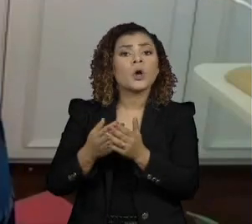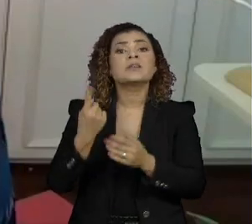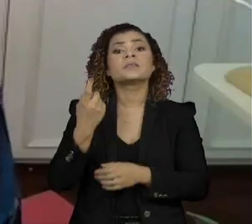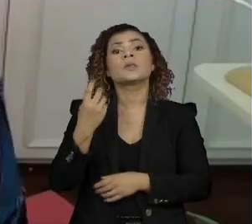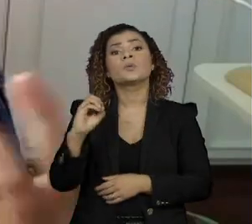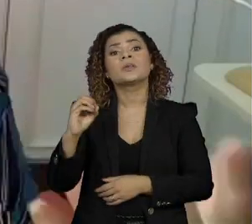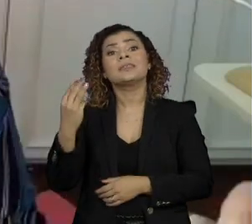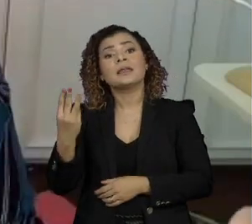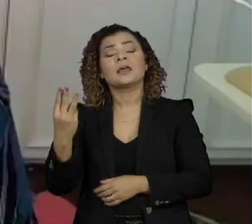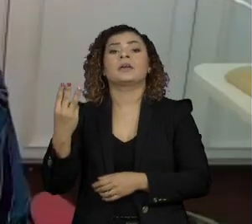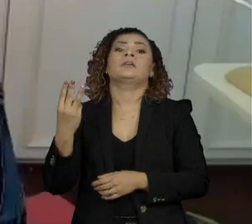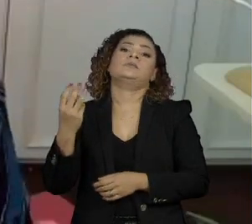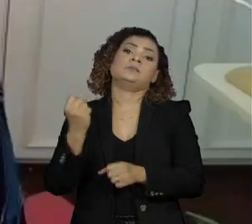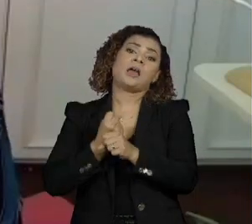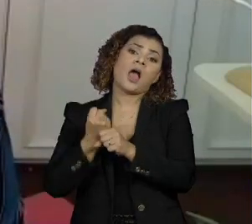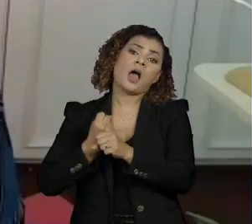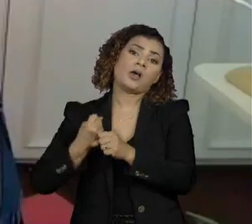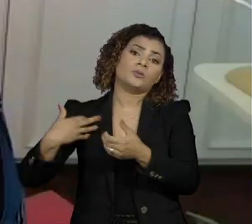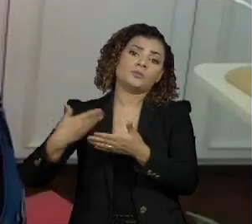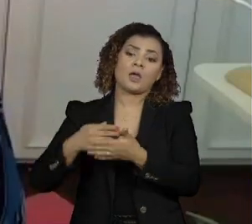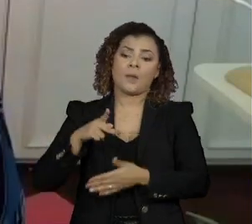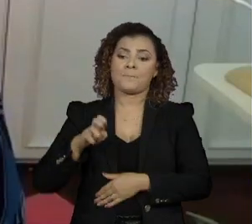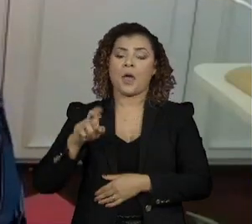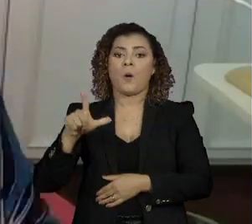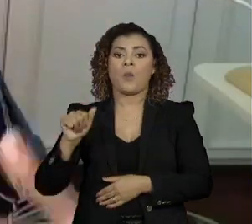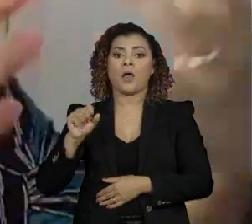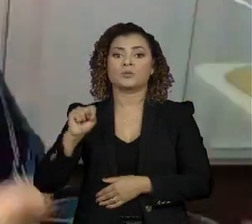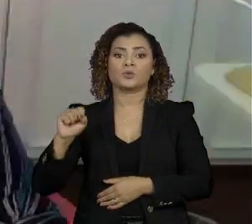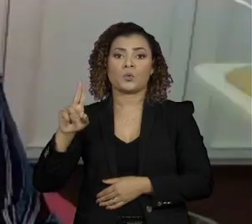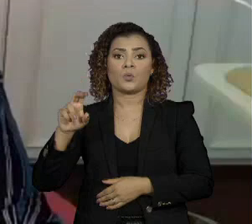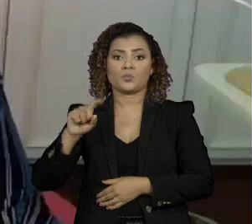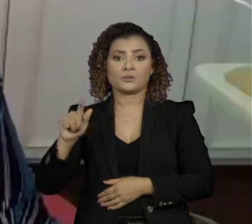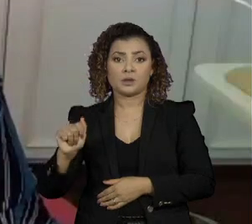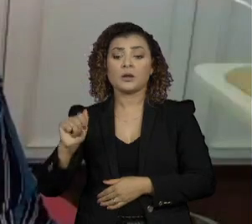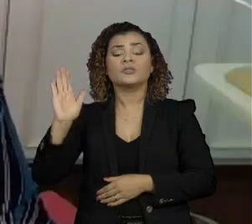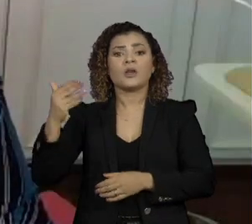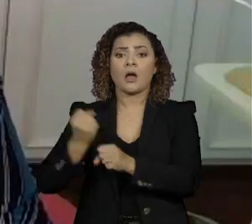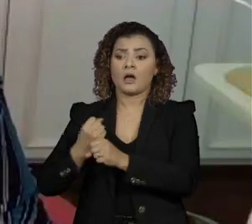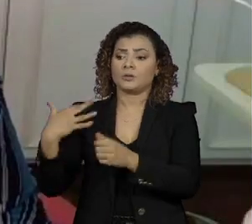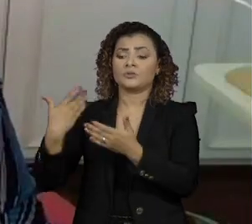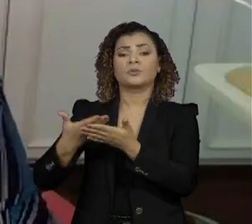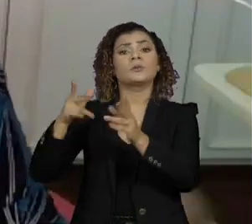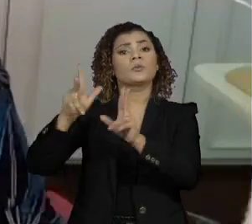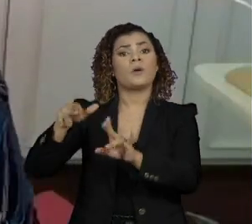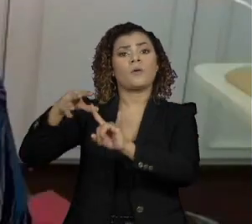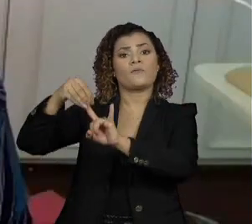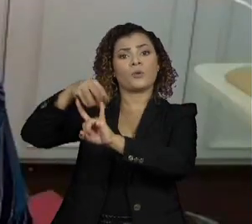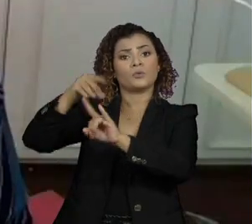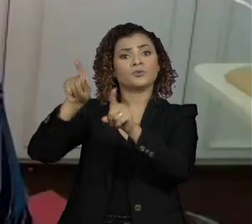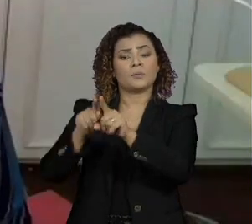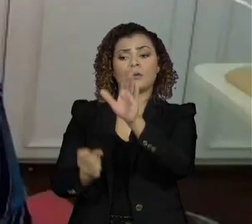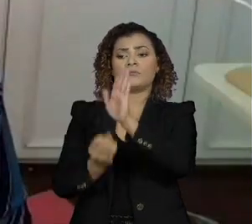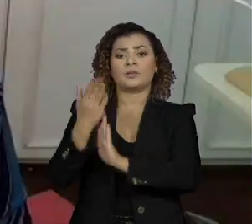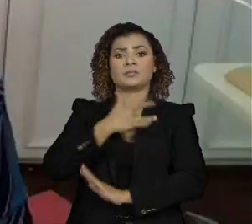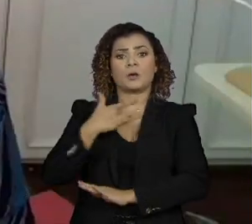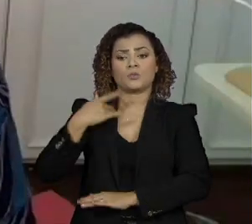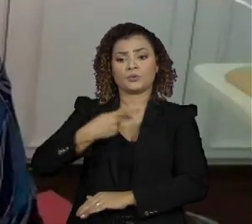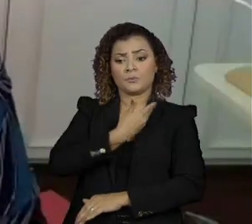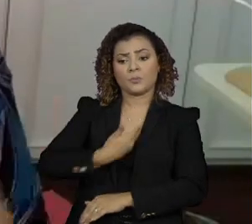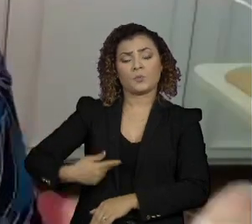Casa de Geraldo Paula Souza, berço da saúde pública do Brasil, assim como a Fundação Oswaldo Cruz, nós somos os berços da saúde